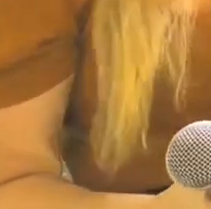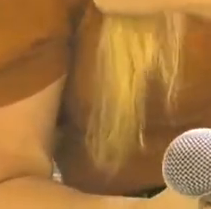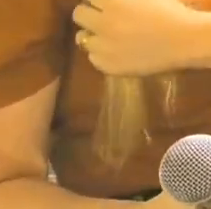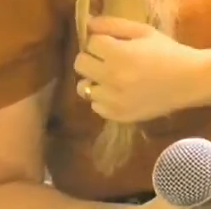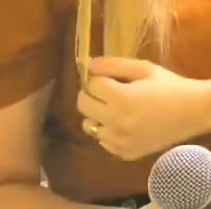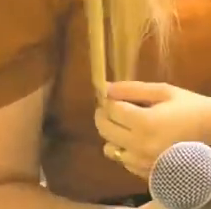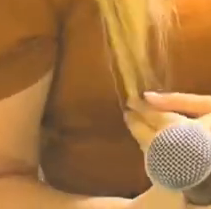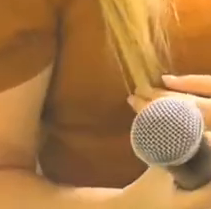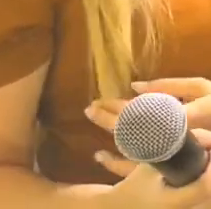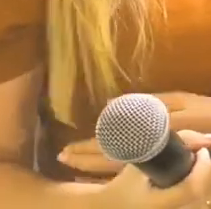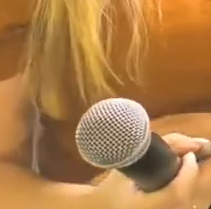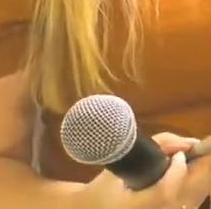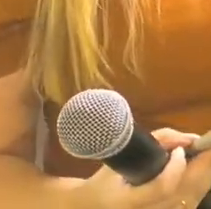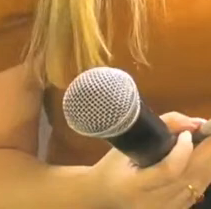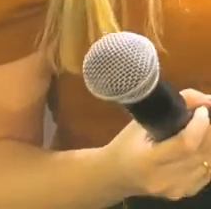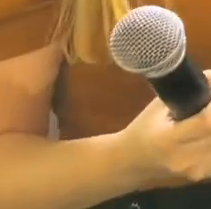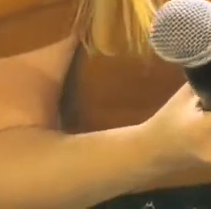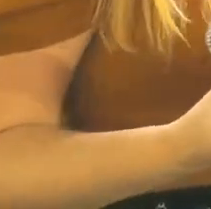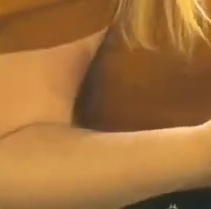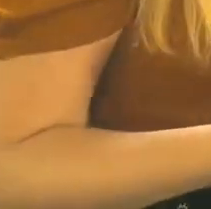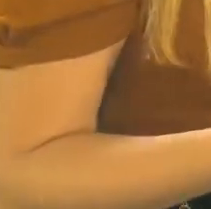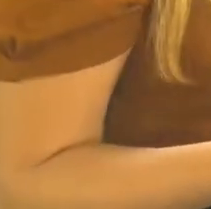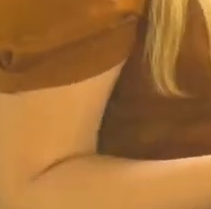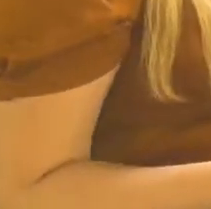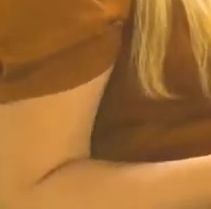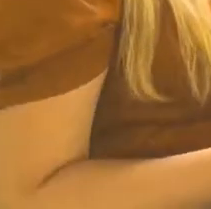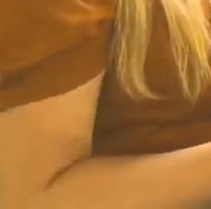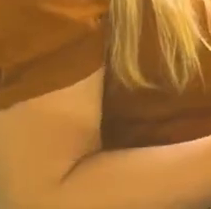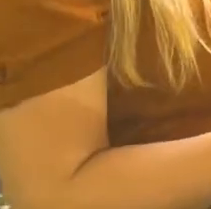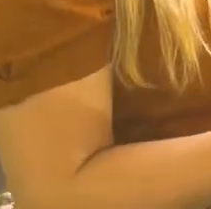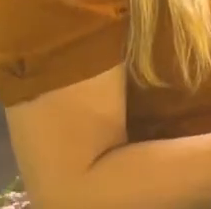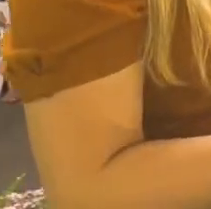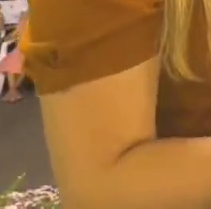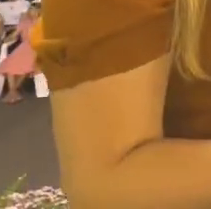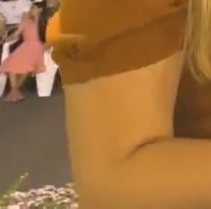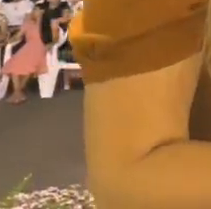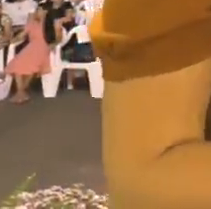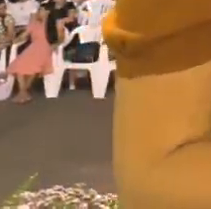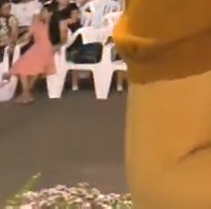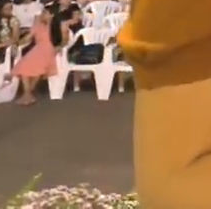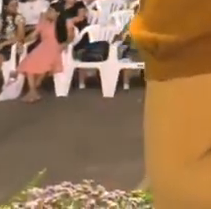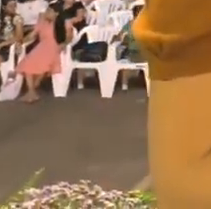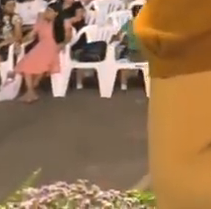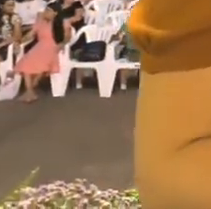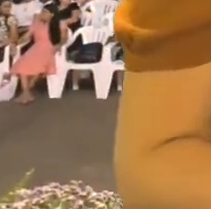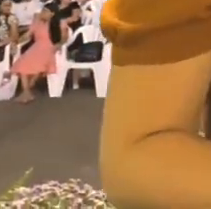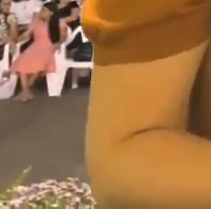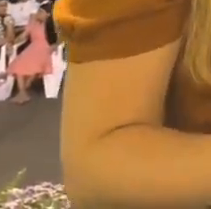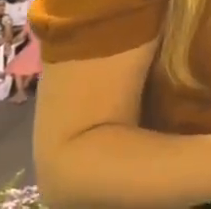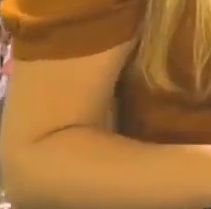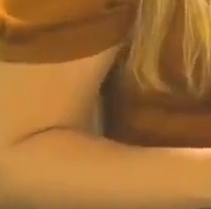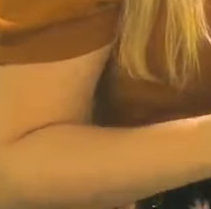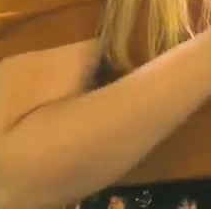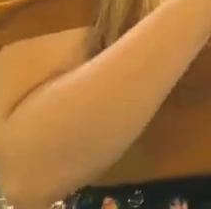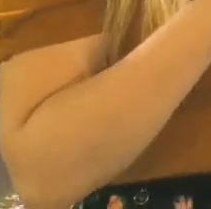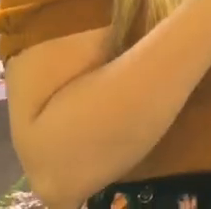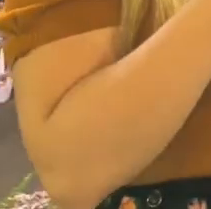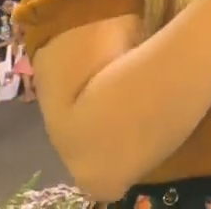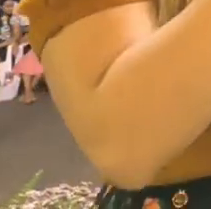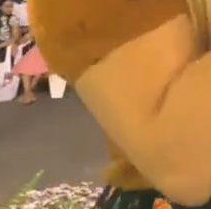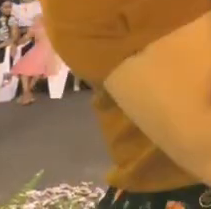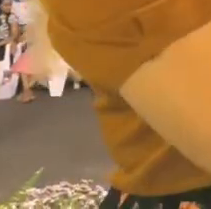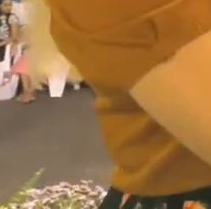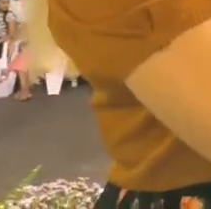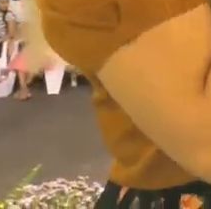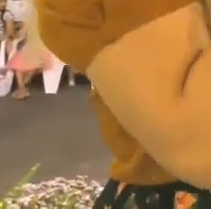ela tá assistindo do lado do Acre tá na fazenda mas tá assistindo também tem no Facebook o irmão Rogério da Mota ele tá morando em Portugal mas ele é